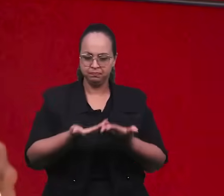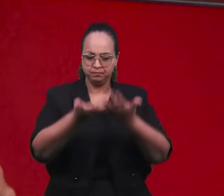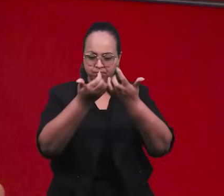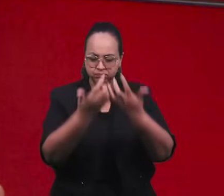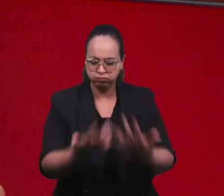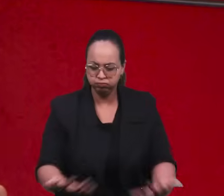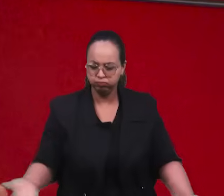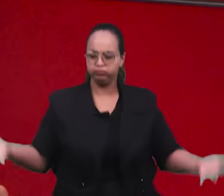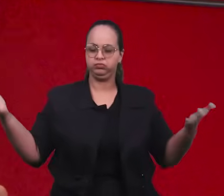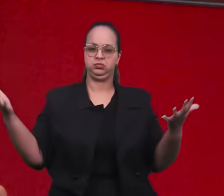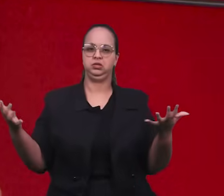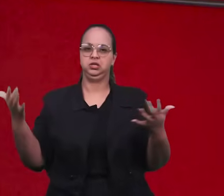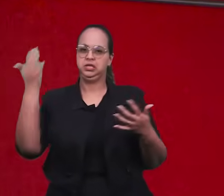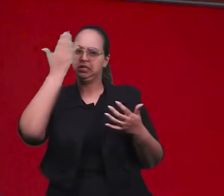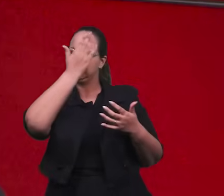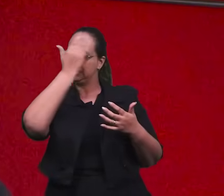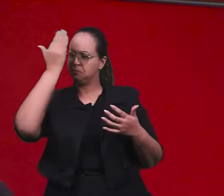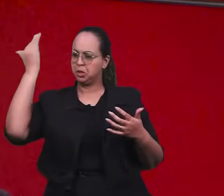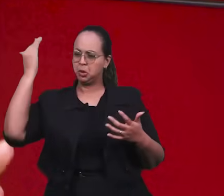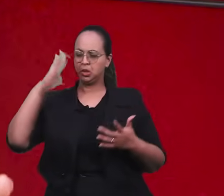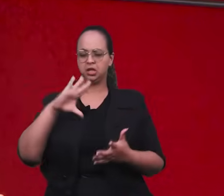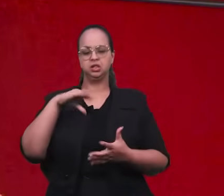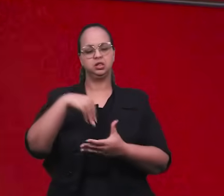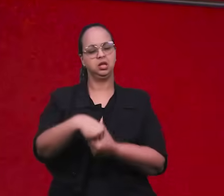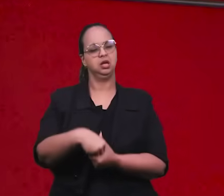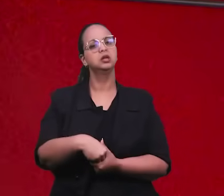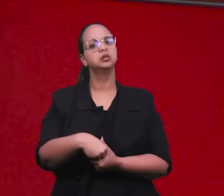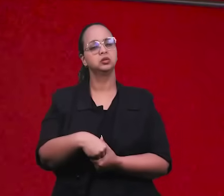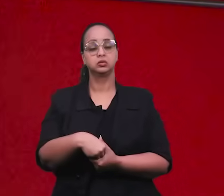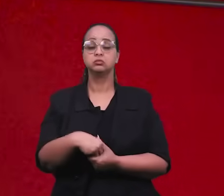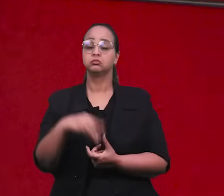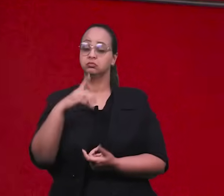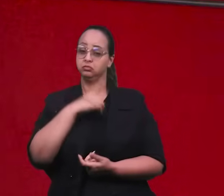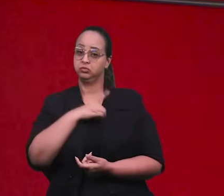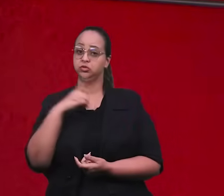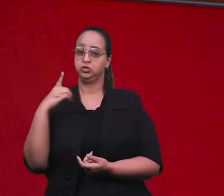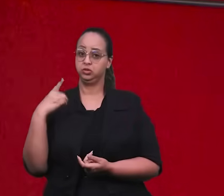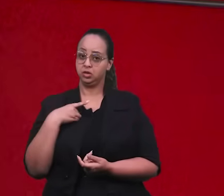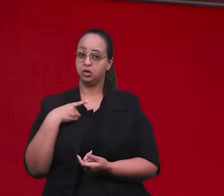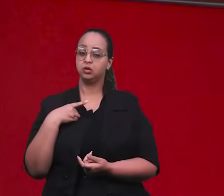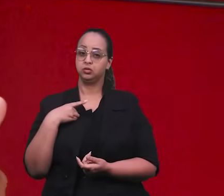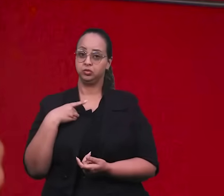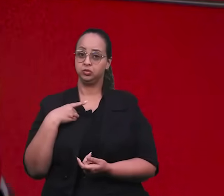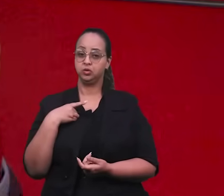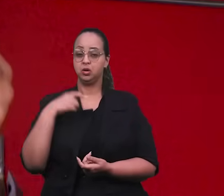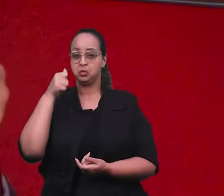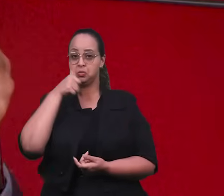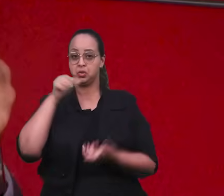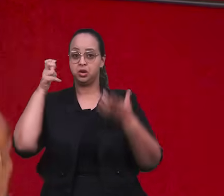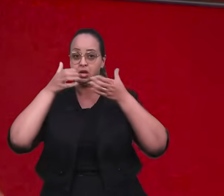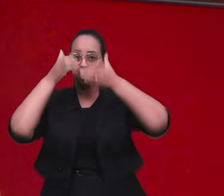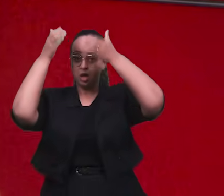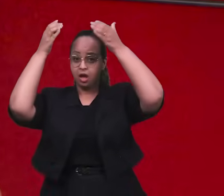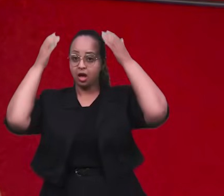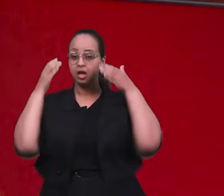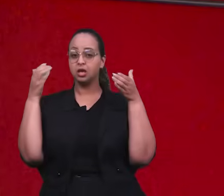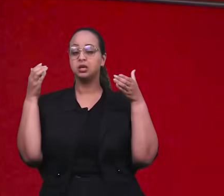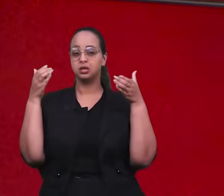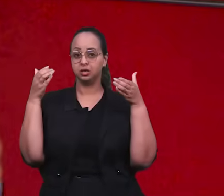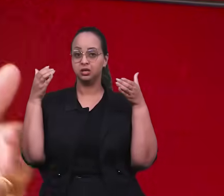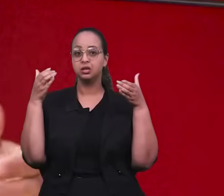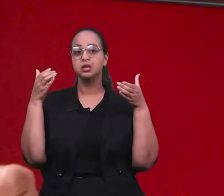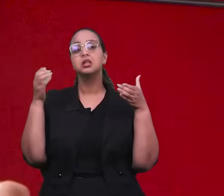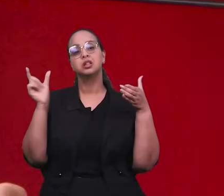sabedoria, né, dentro daquele ambiente. Então o diácono, a rainha de Sabá, ela